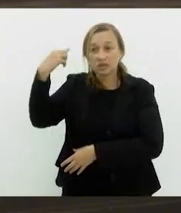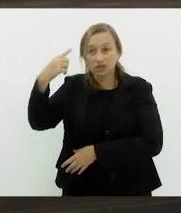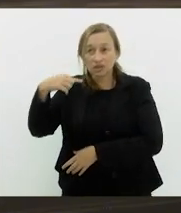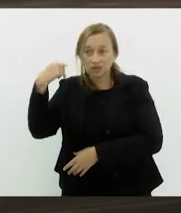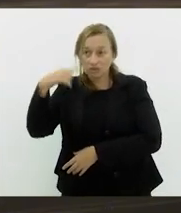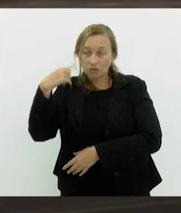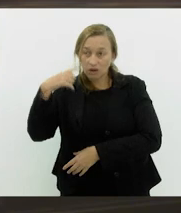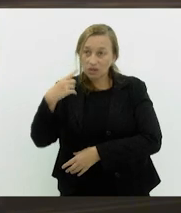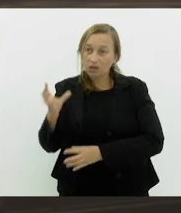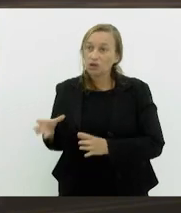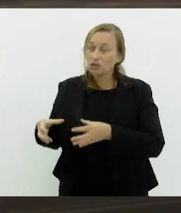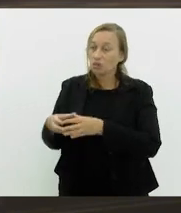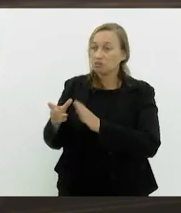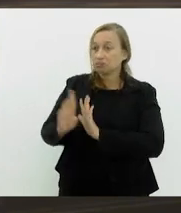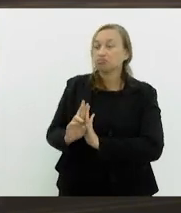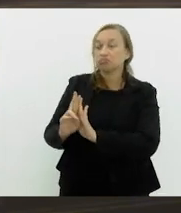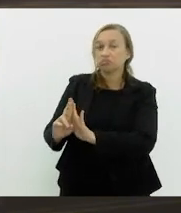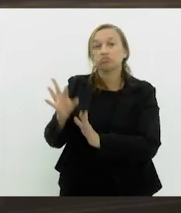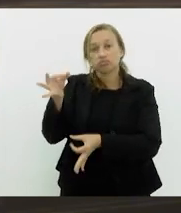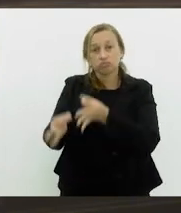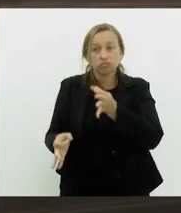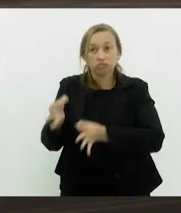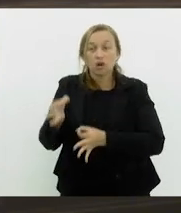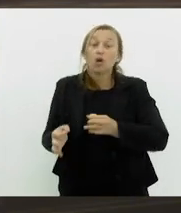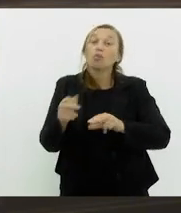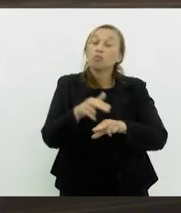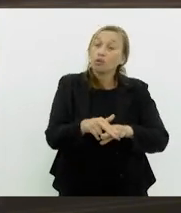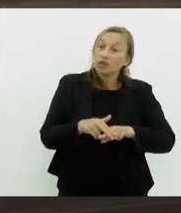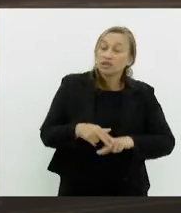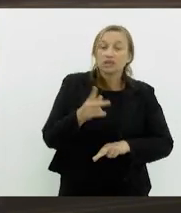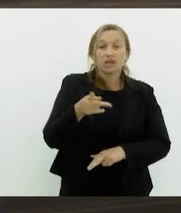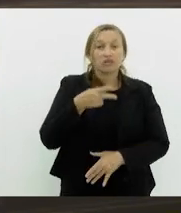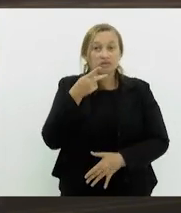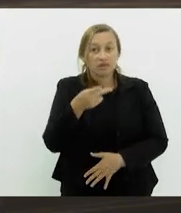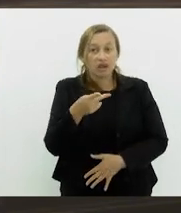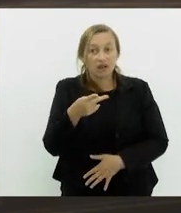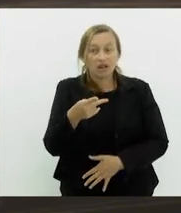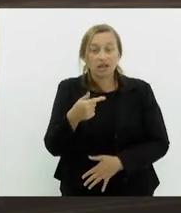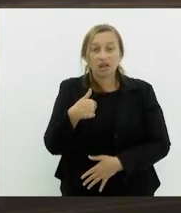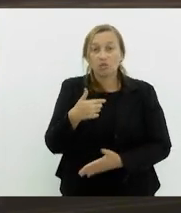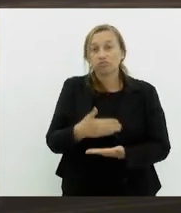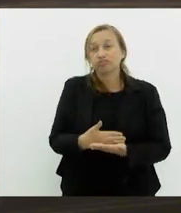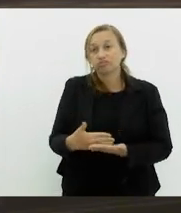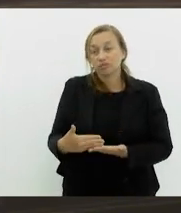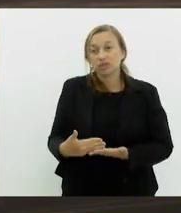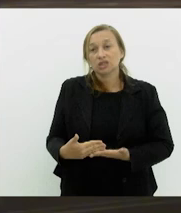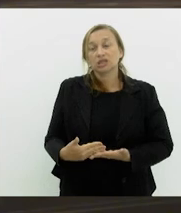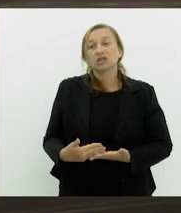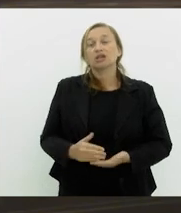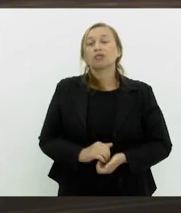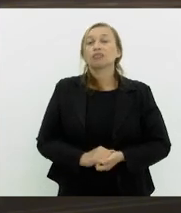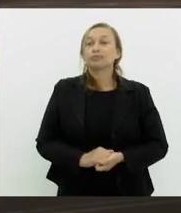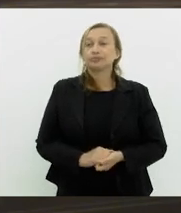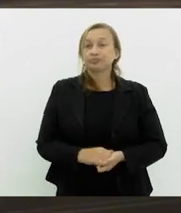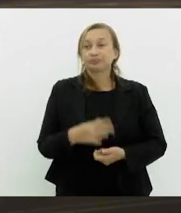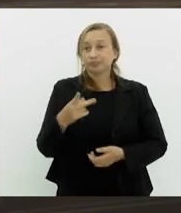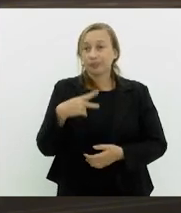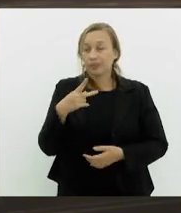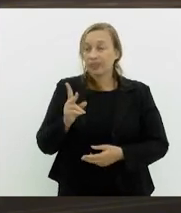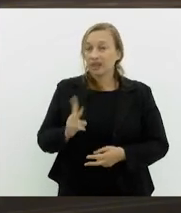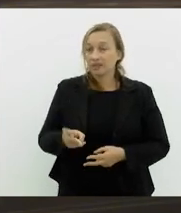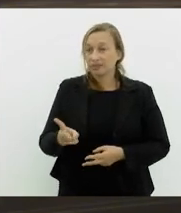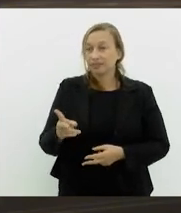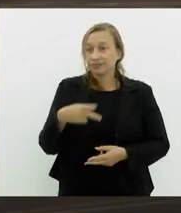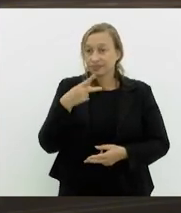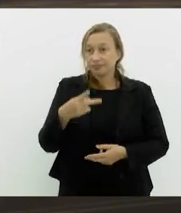órgão de representação judicial. É por isso que na fala que eu fiz no início, na abertura, eu disse que eu sempre digo